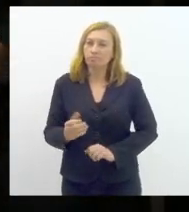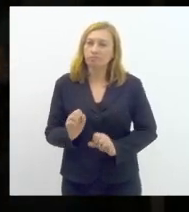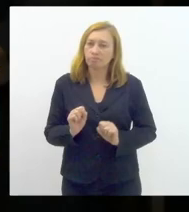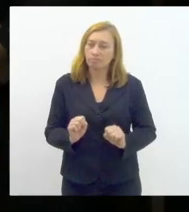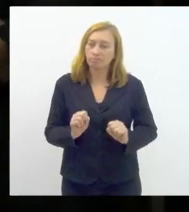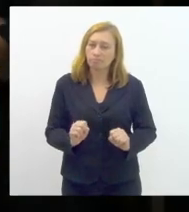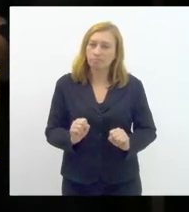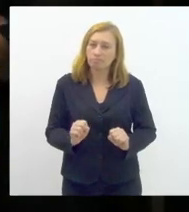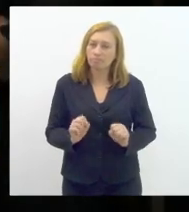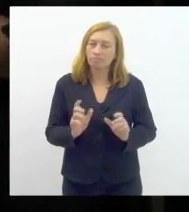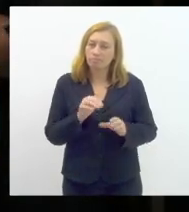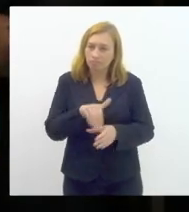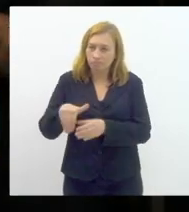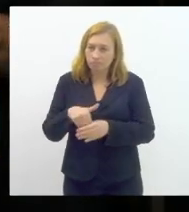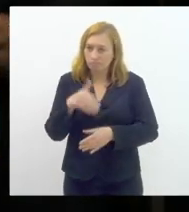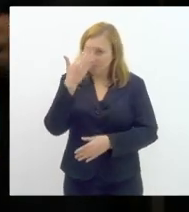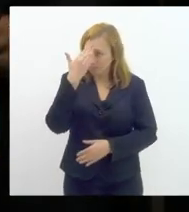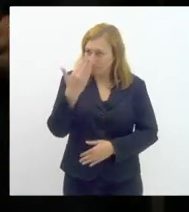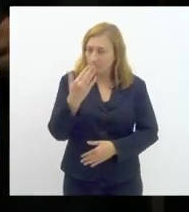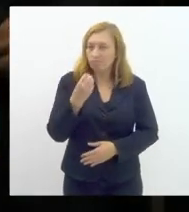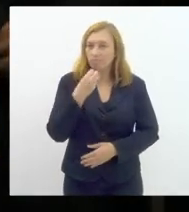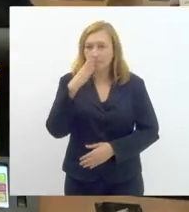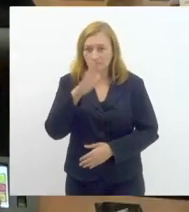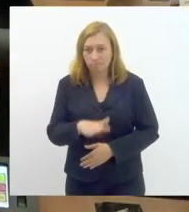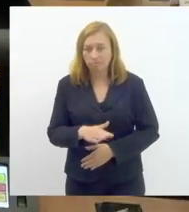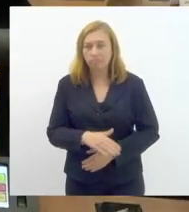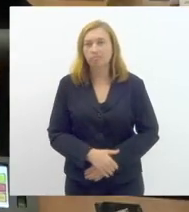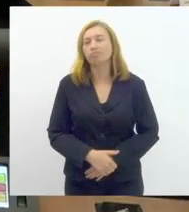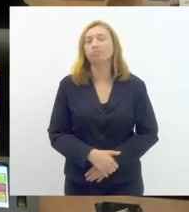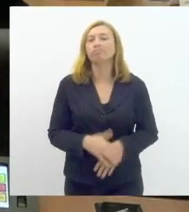puderem dar o voto de vocês, eu agradeço. Boa tarde.